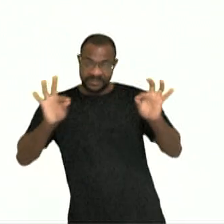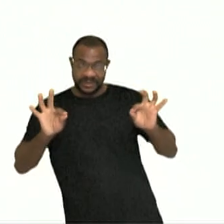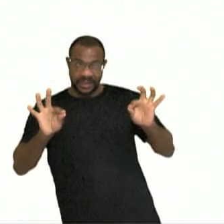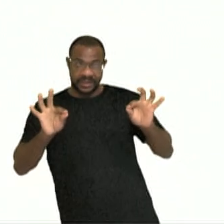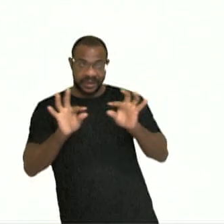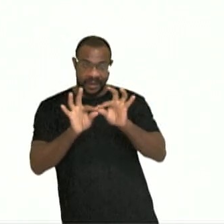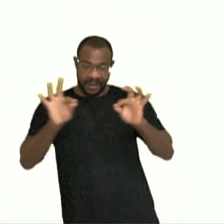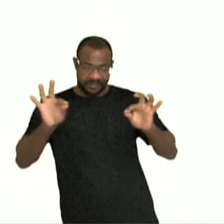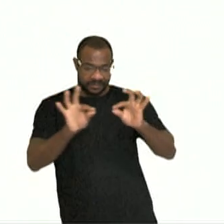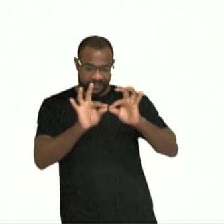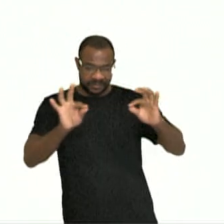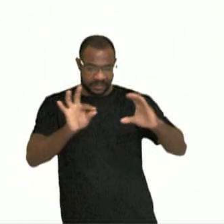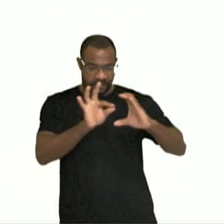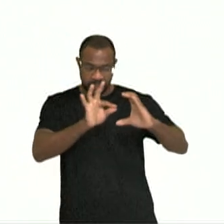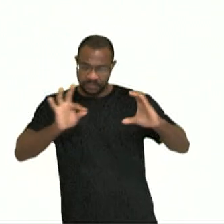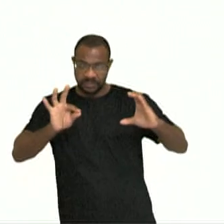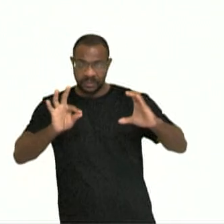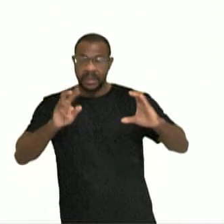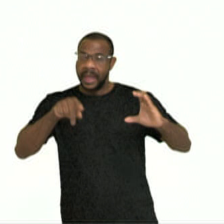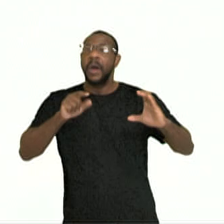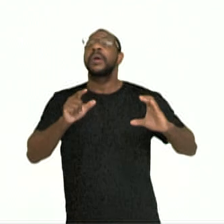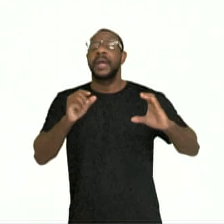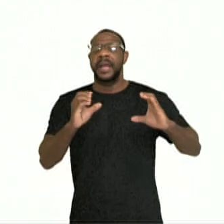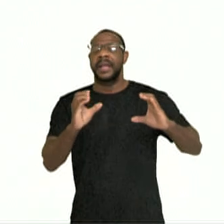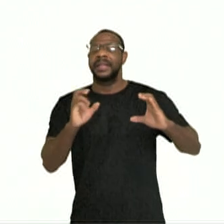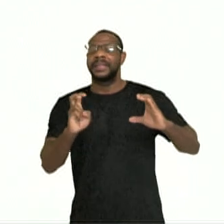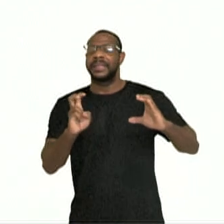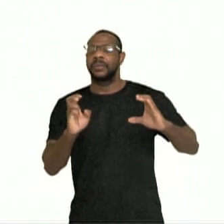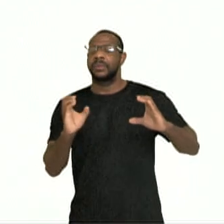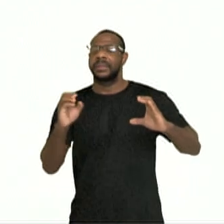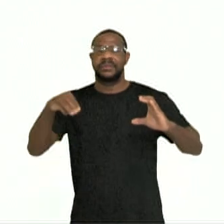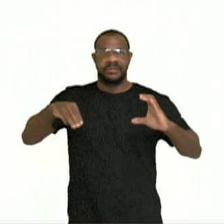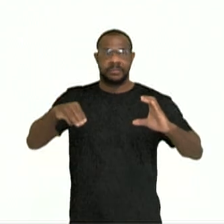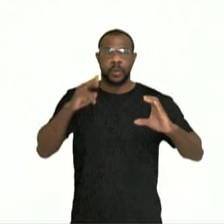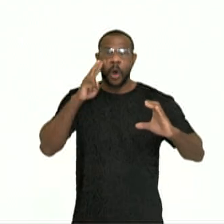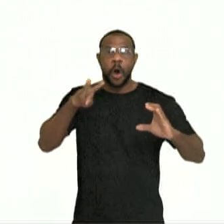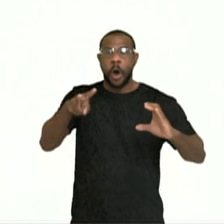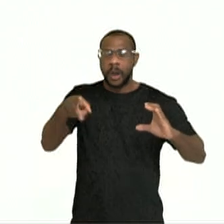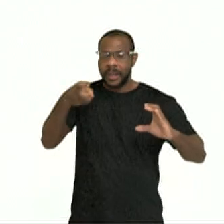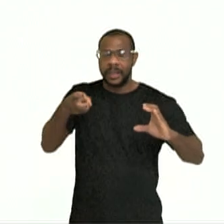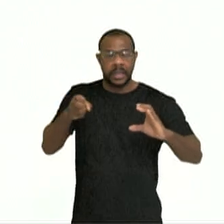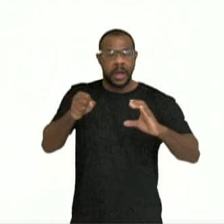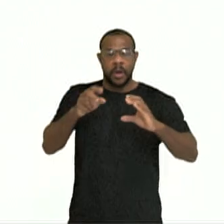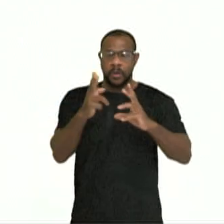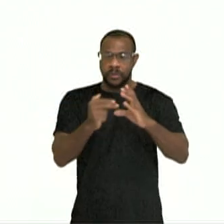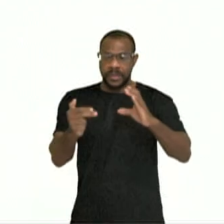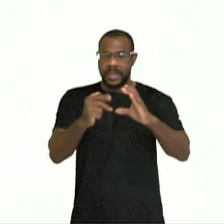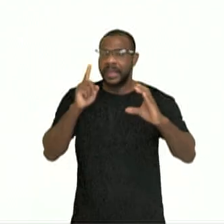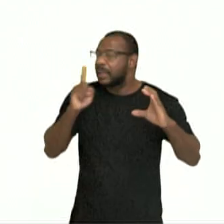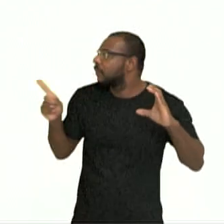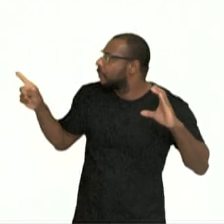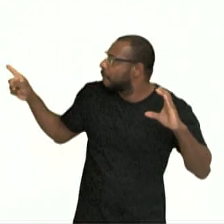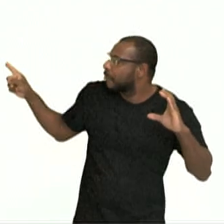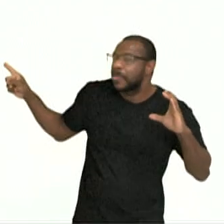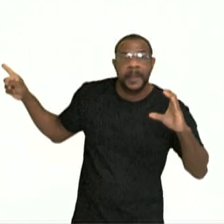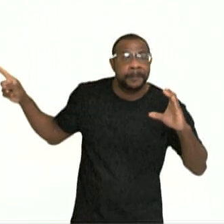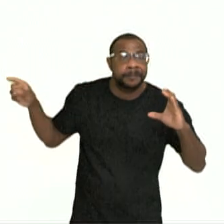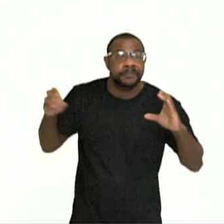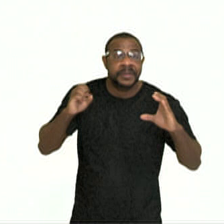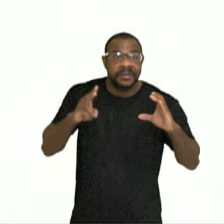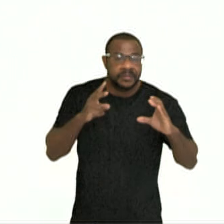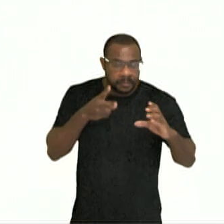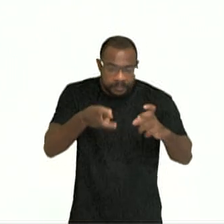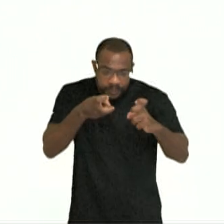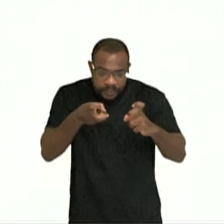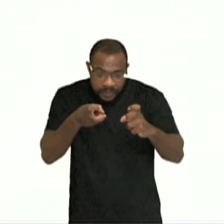secção ao centro vale 5 centímetros. Então, observe o desenho. Sempre eu digo, gente, se tiver desenho, olhe bem o desenho. Se